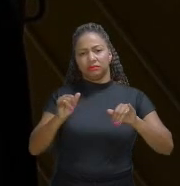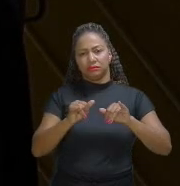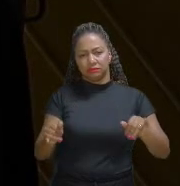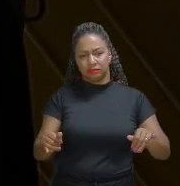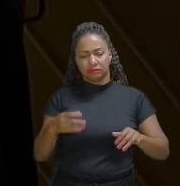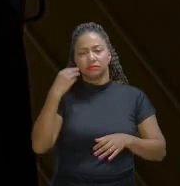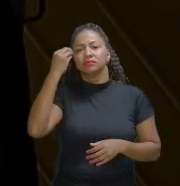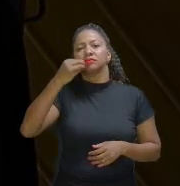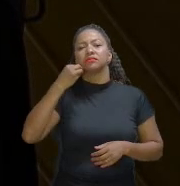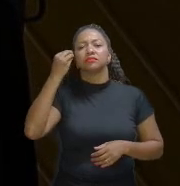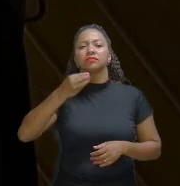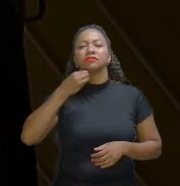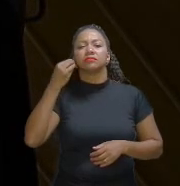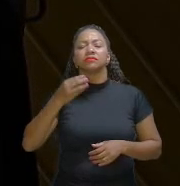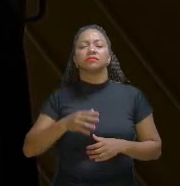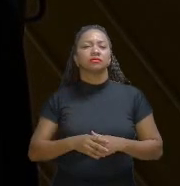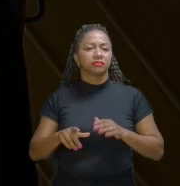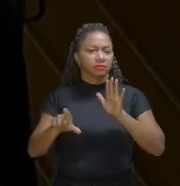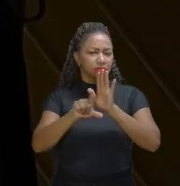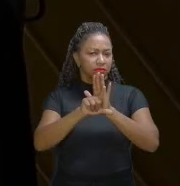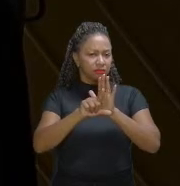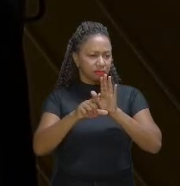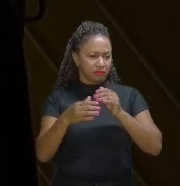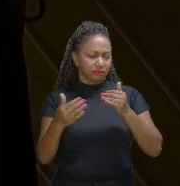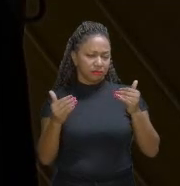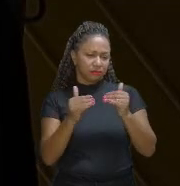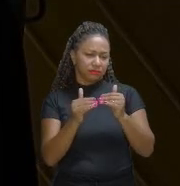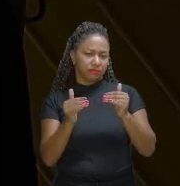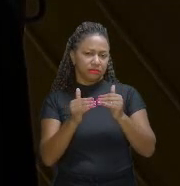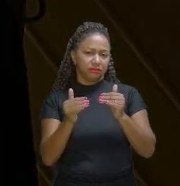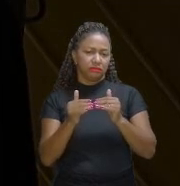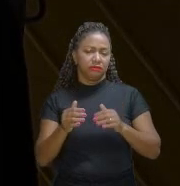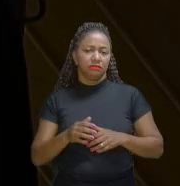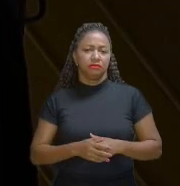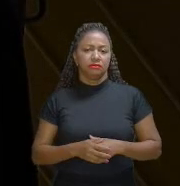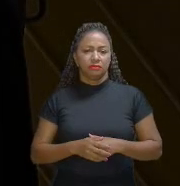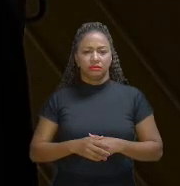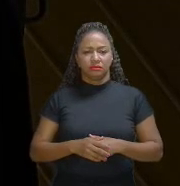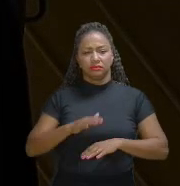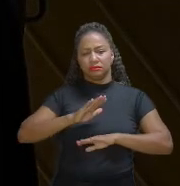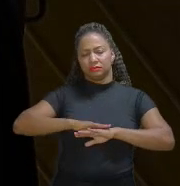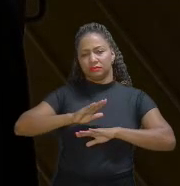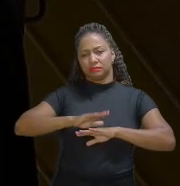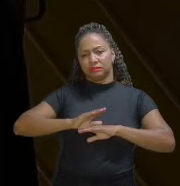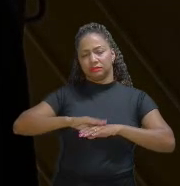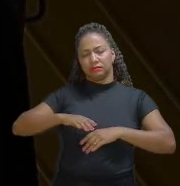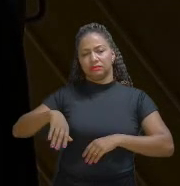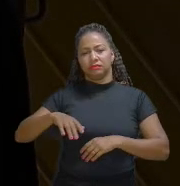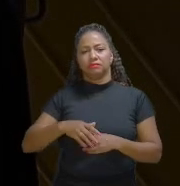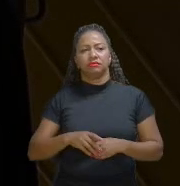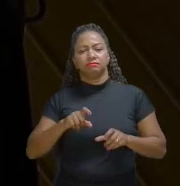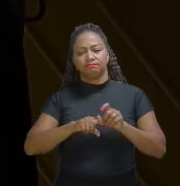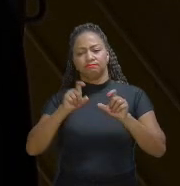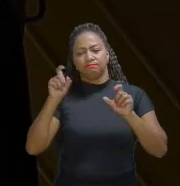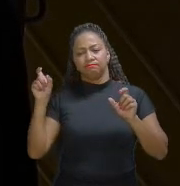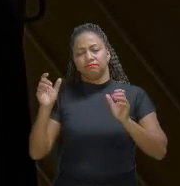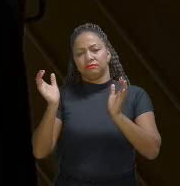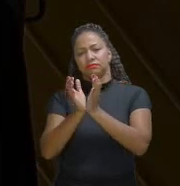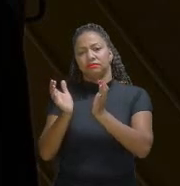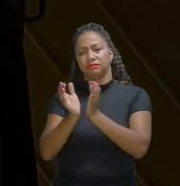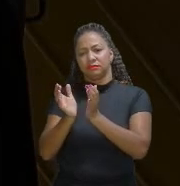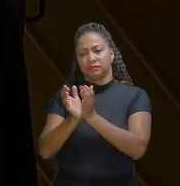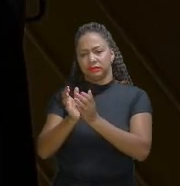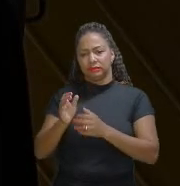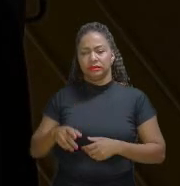que observados os limites legais e regulamentares, integra a autonomia das candidatas e de suas equipes. Não